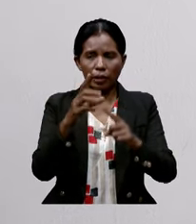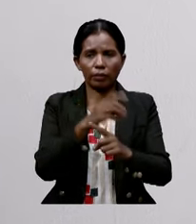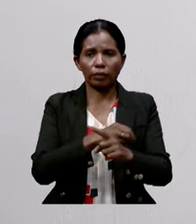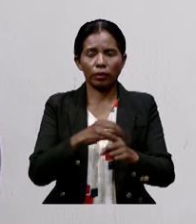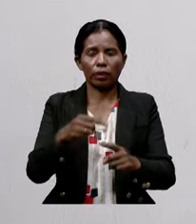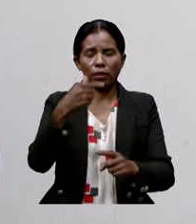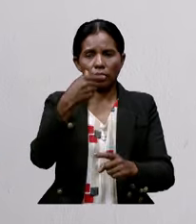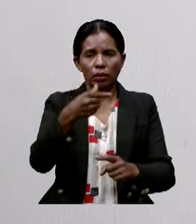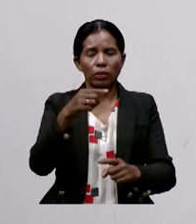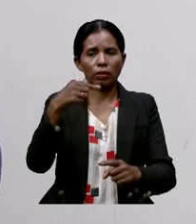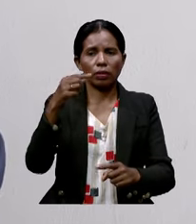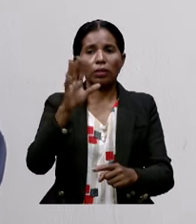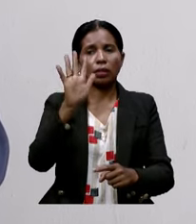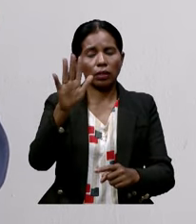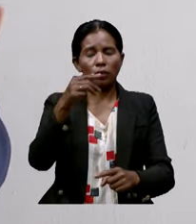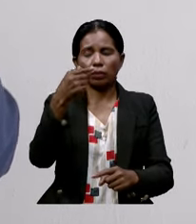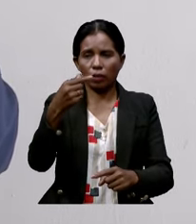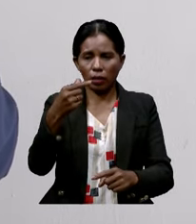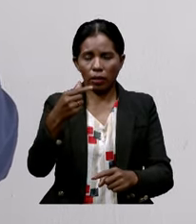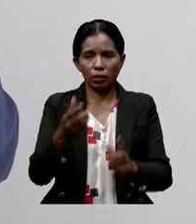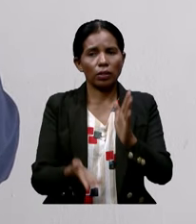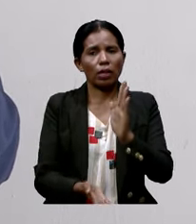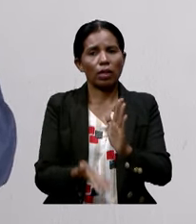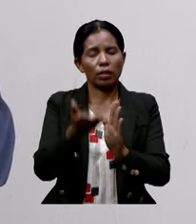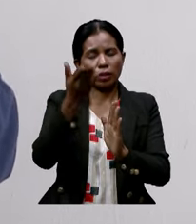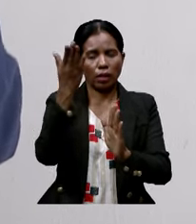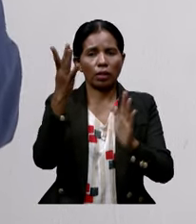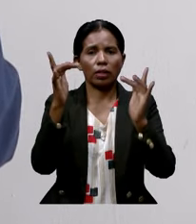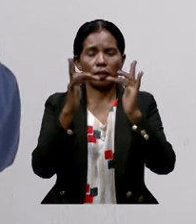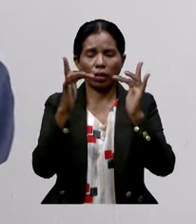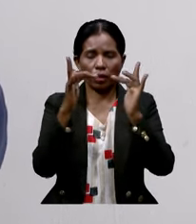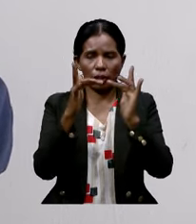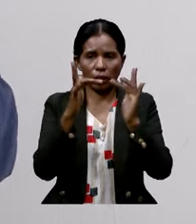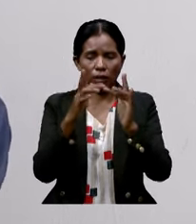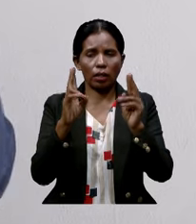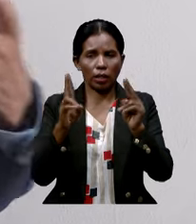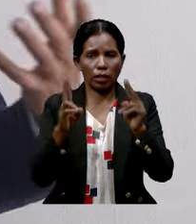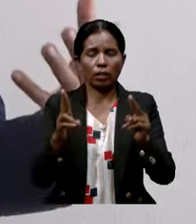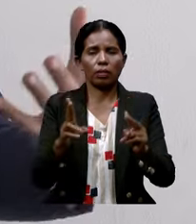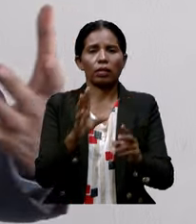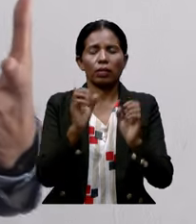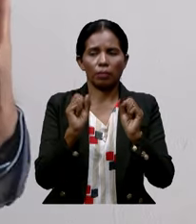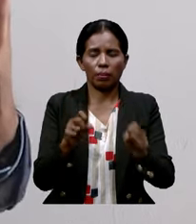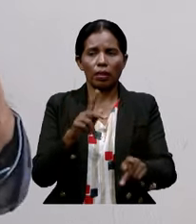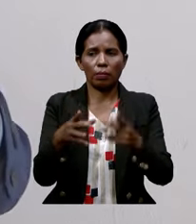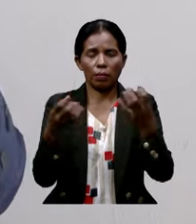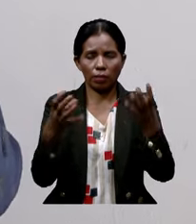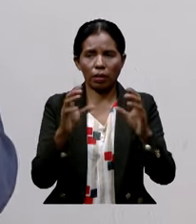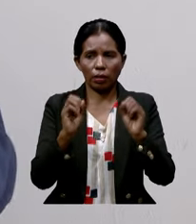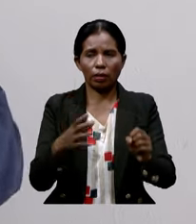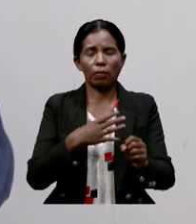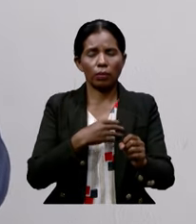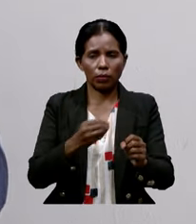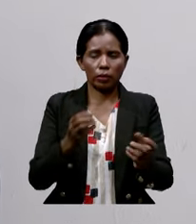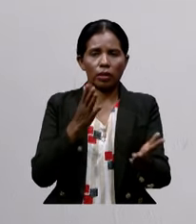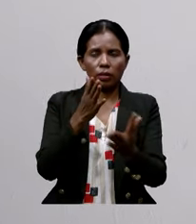5G nem para tu hasai capacidade de recursos de rede para depois cliente para clima que bele acesso